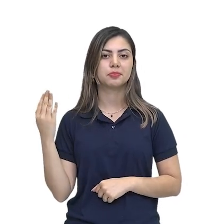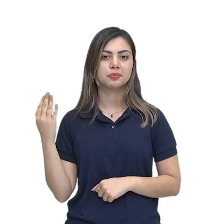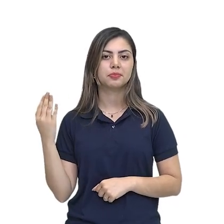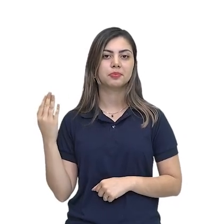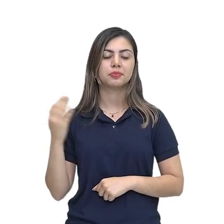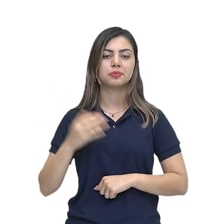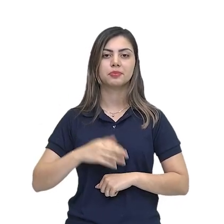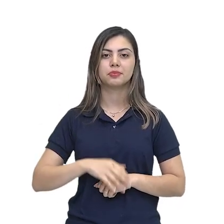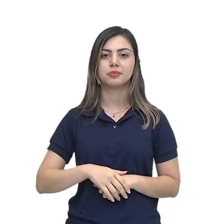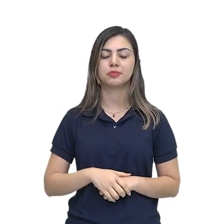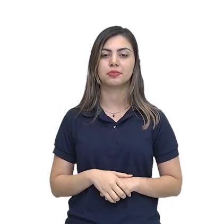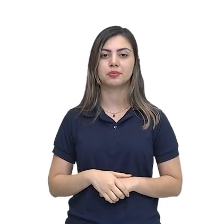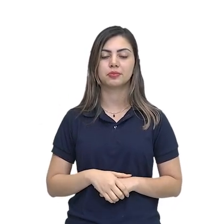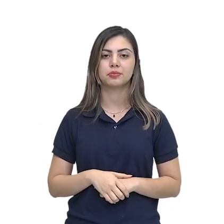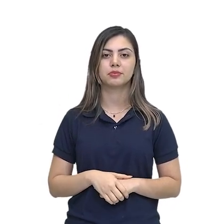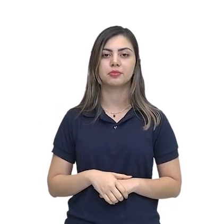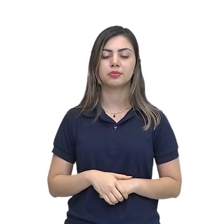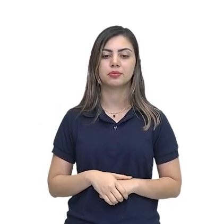0,4 vezes